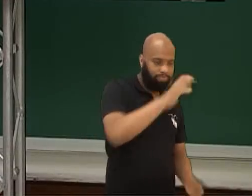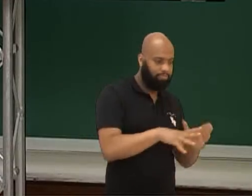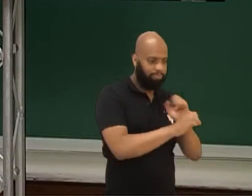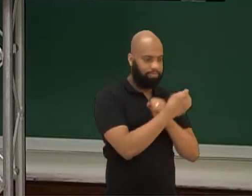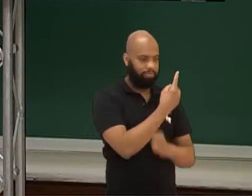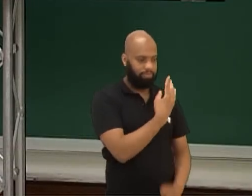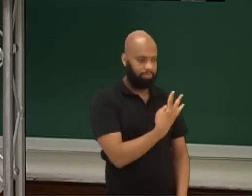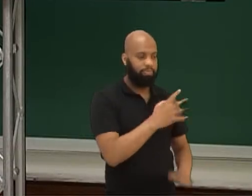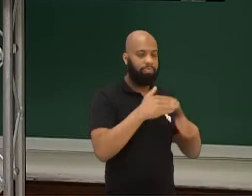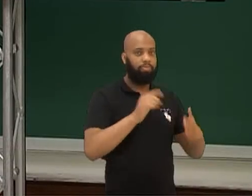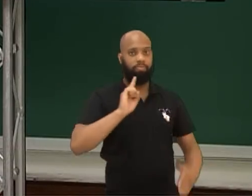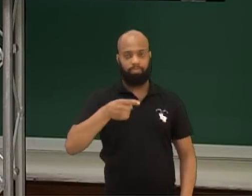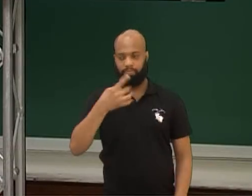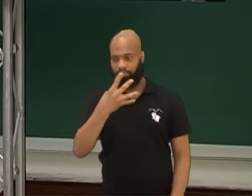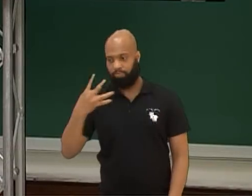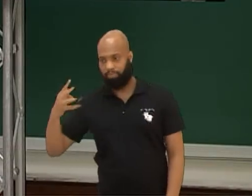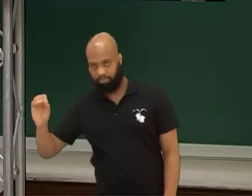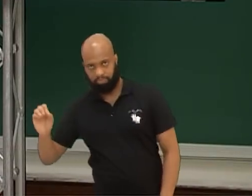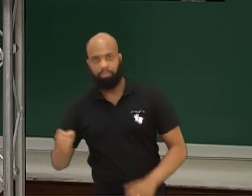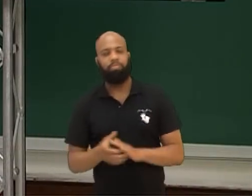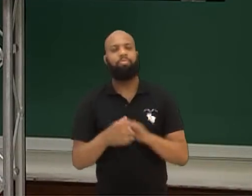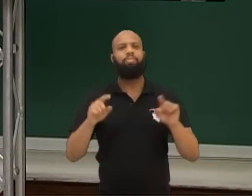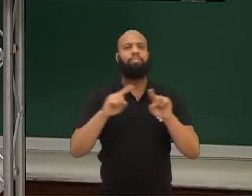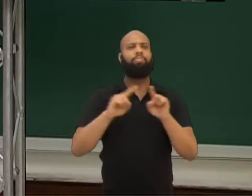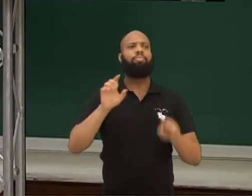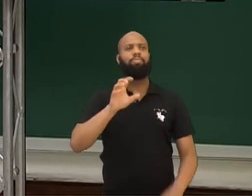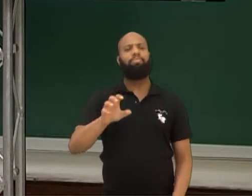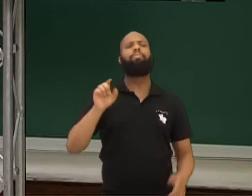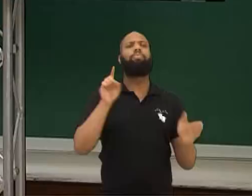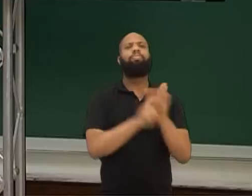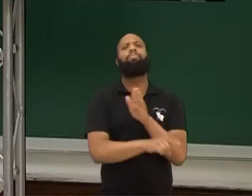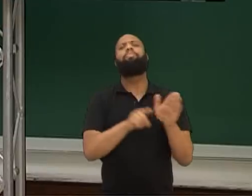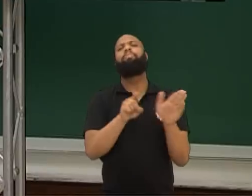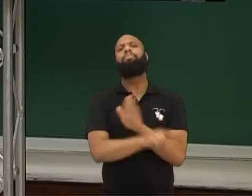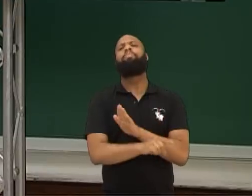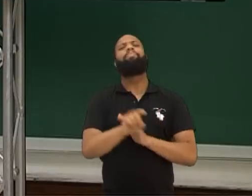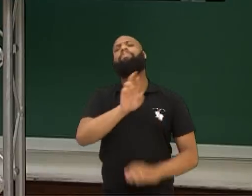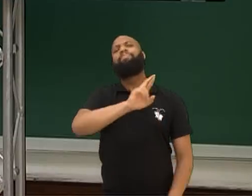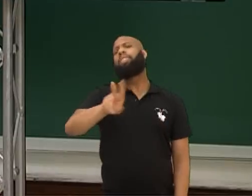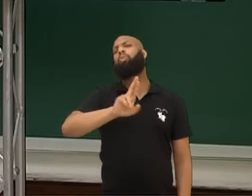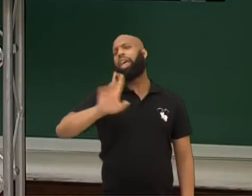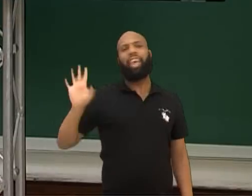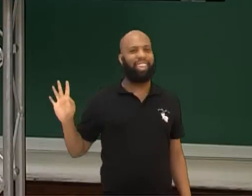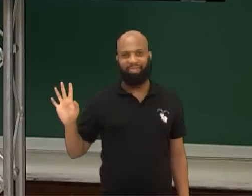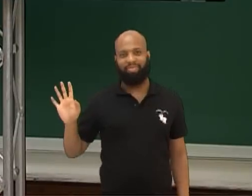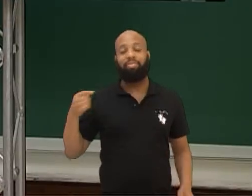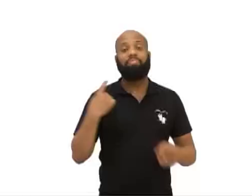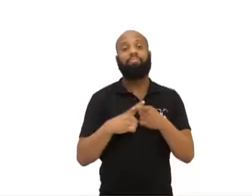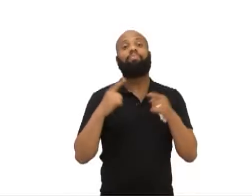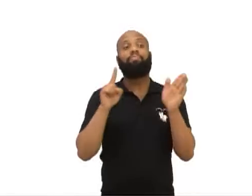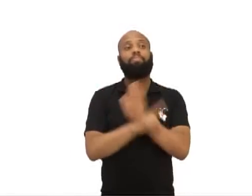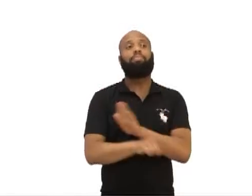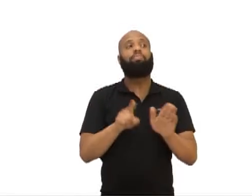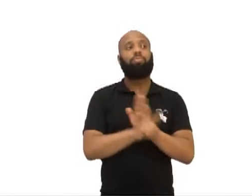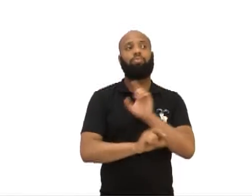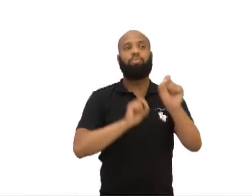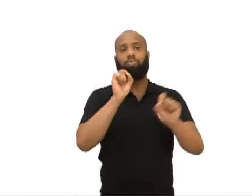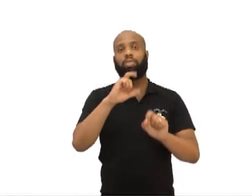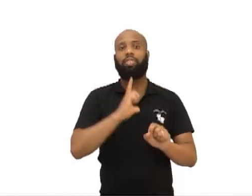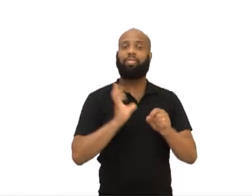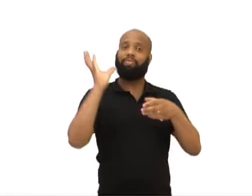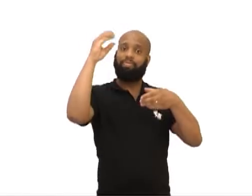Então, 1.440 graus. Mas não era essa a pergunta, professora. A pergunta era, qual a medida do